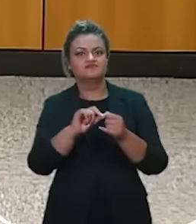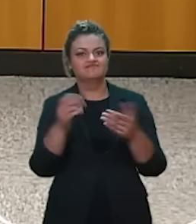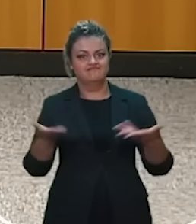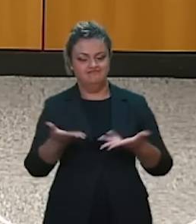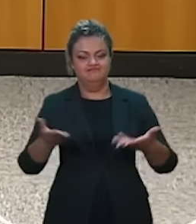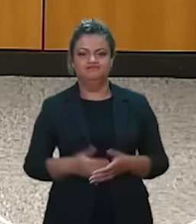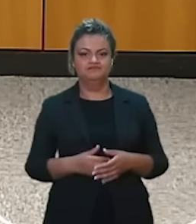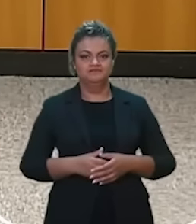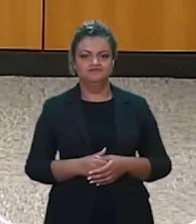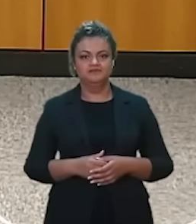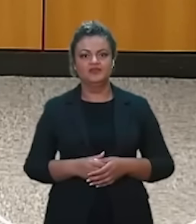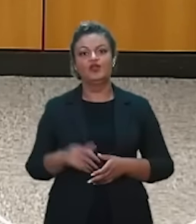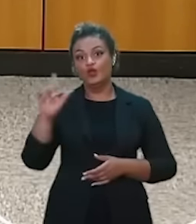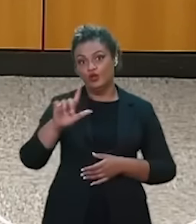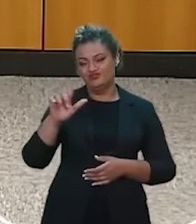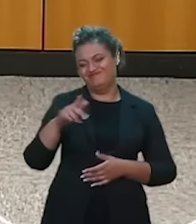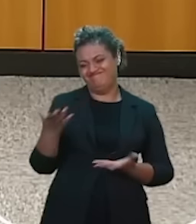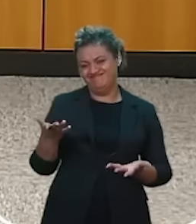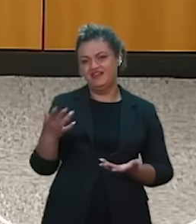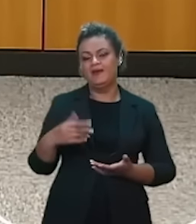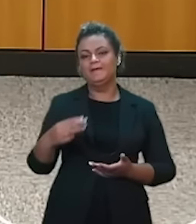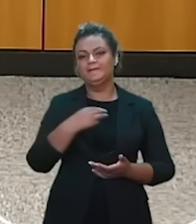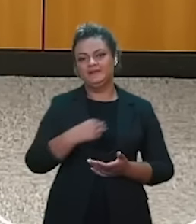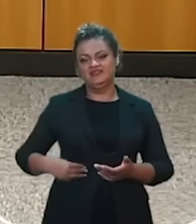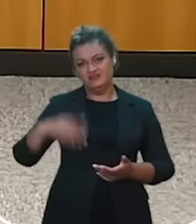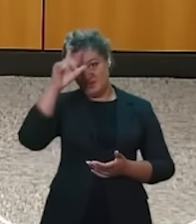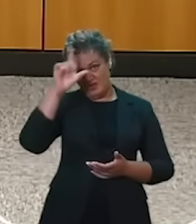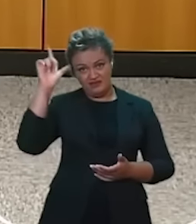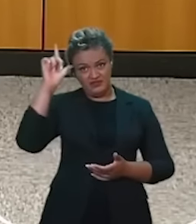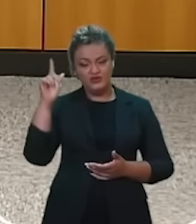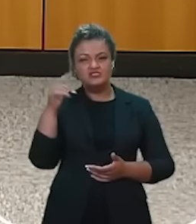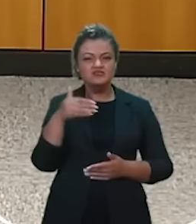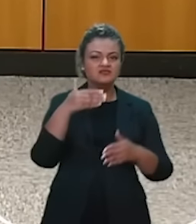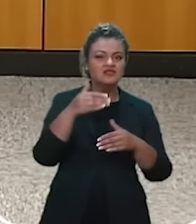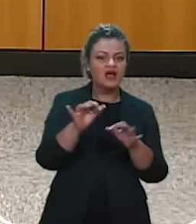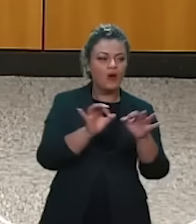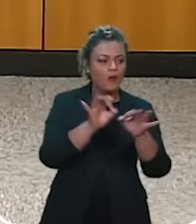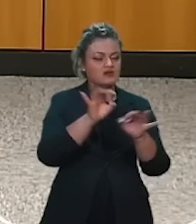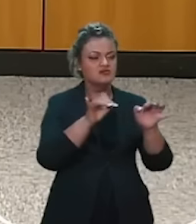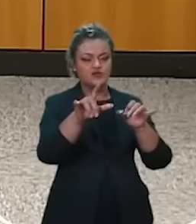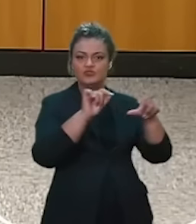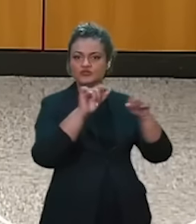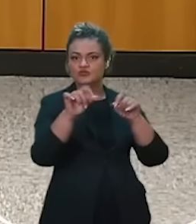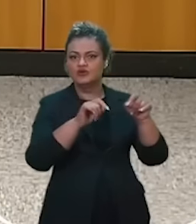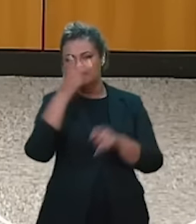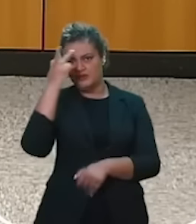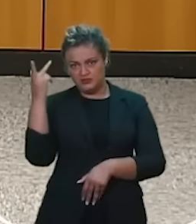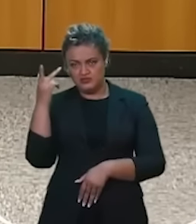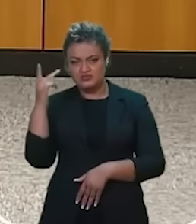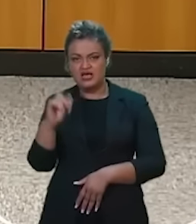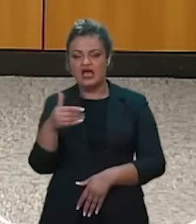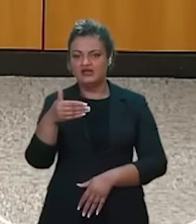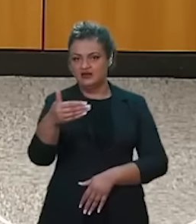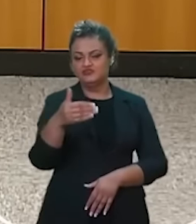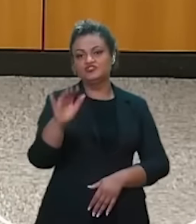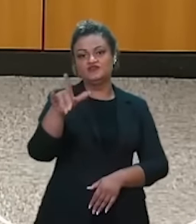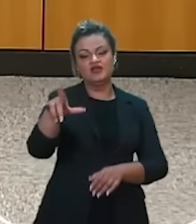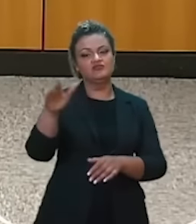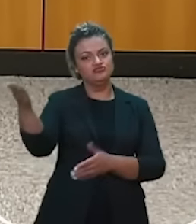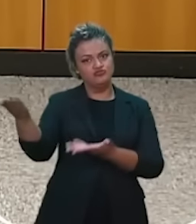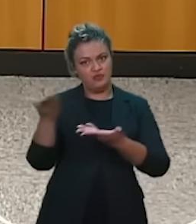hoje claro que o ministro lewandovski está formando a sua equipe ele irá convidar as